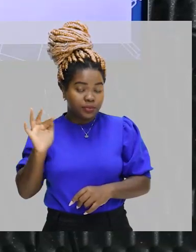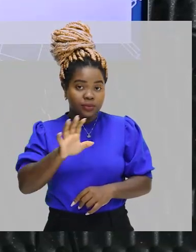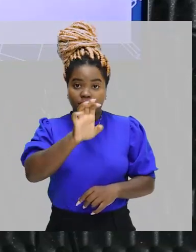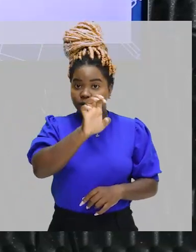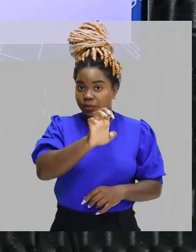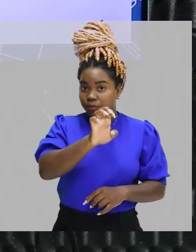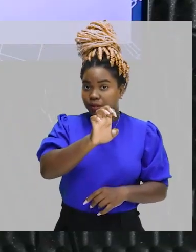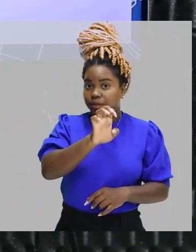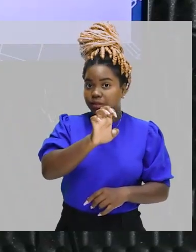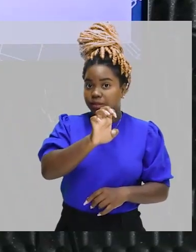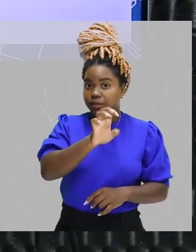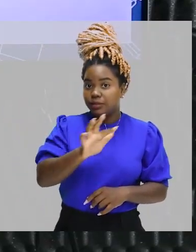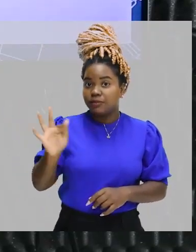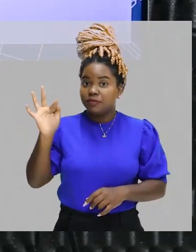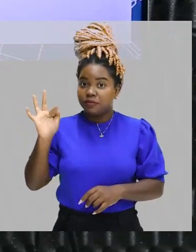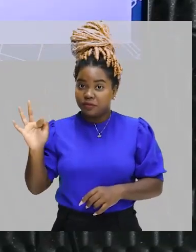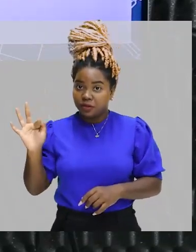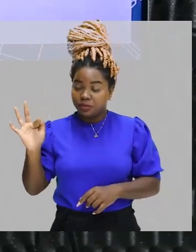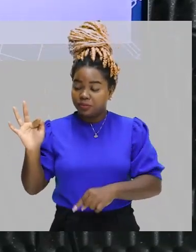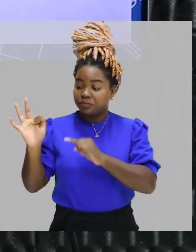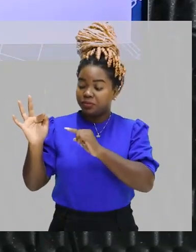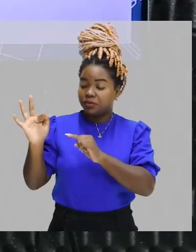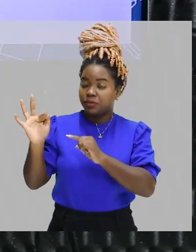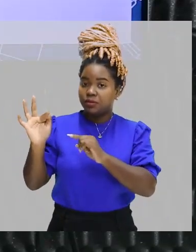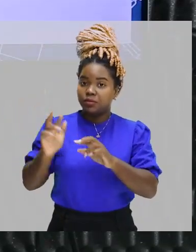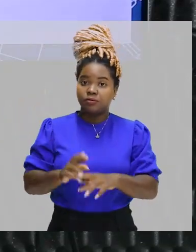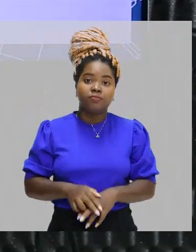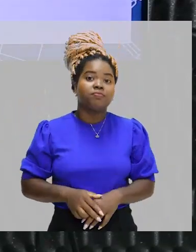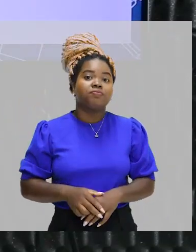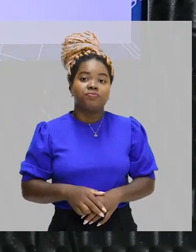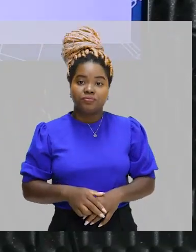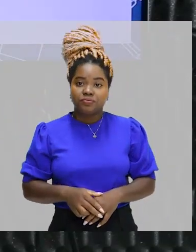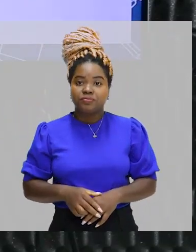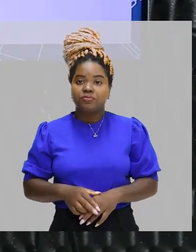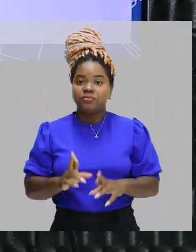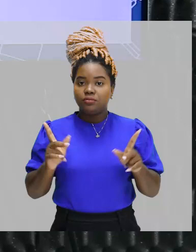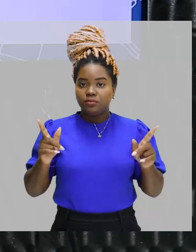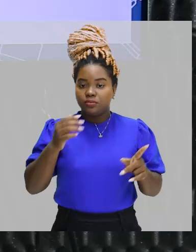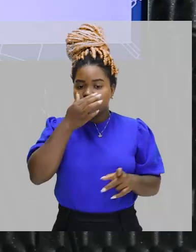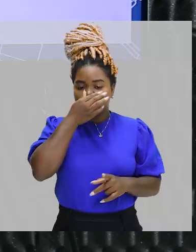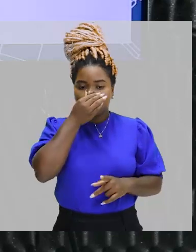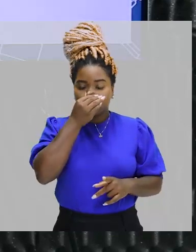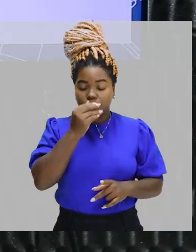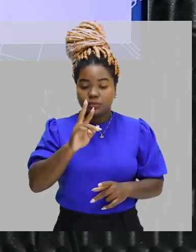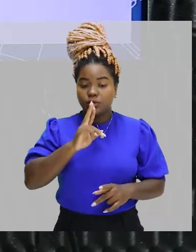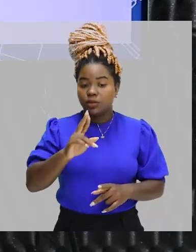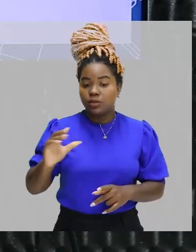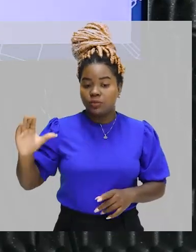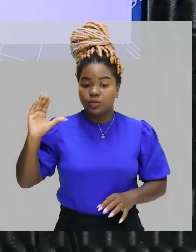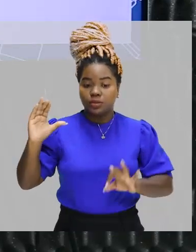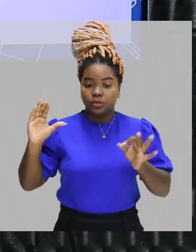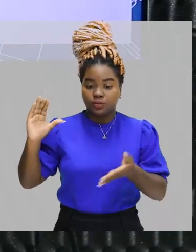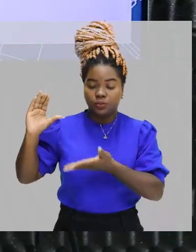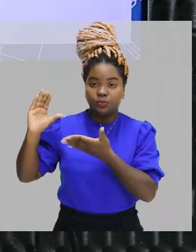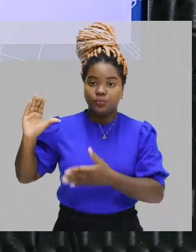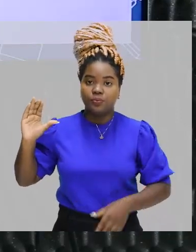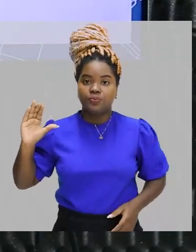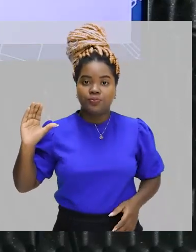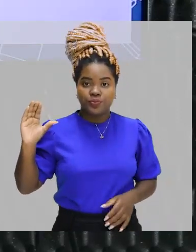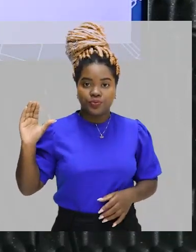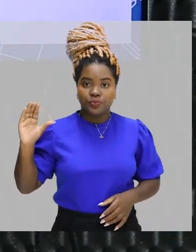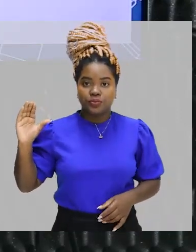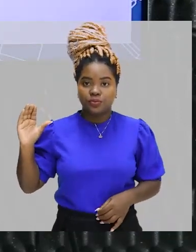energia, frequência são grandezas aí diretamente proporcionais, tá ok? Então, por isso que a resposta é 1 e 2. 1 e 2